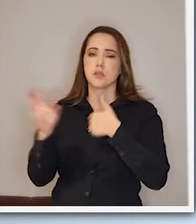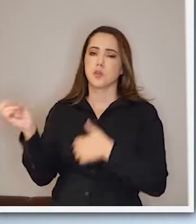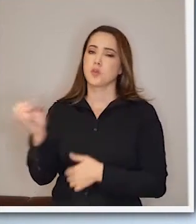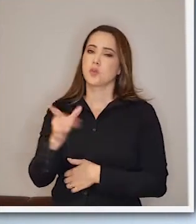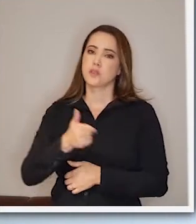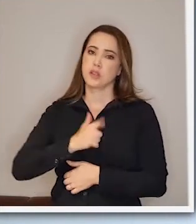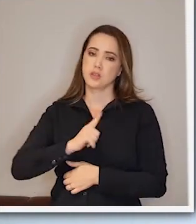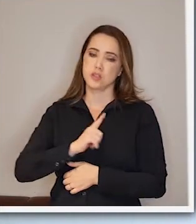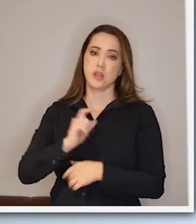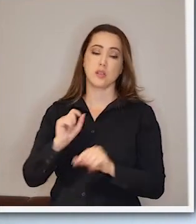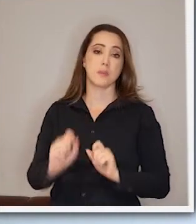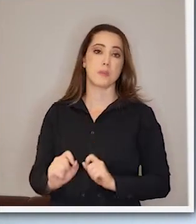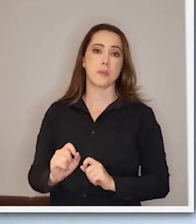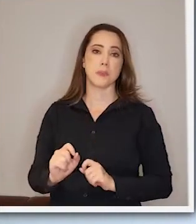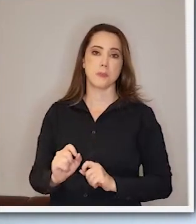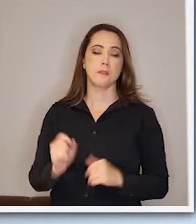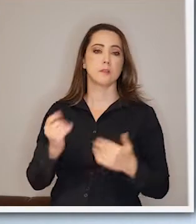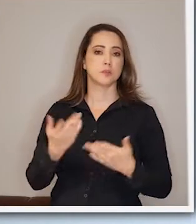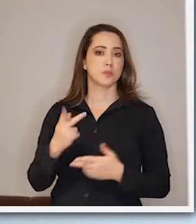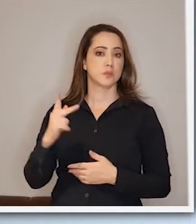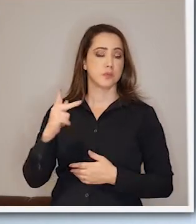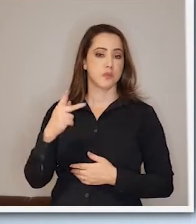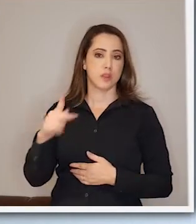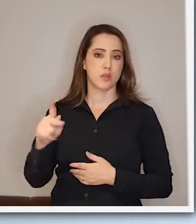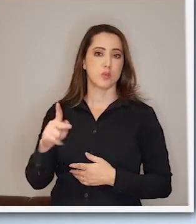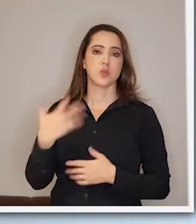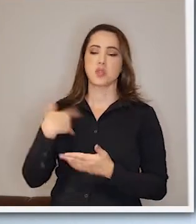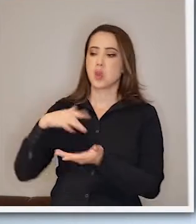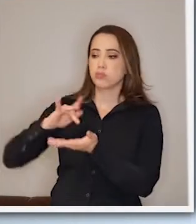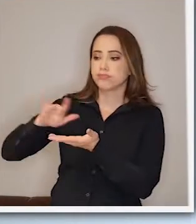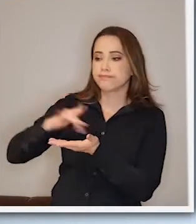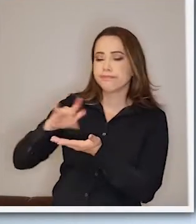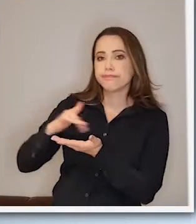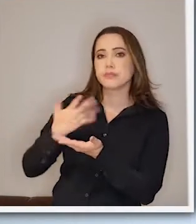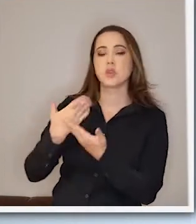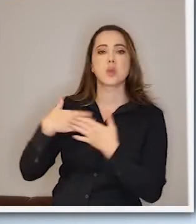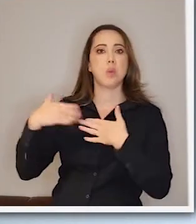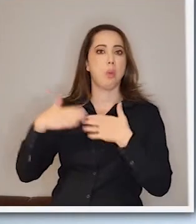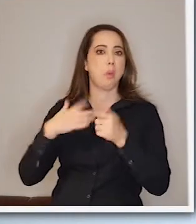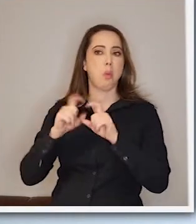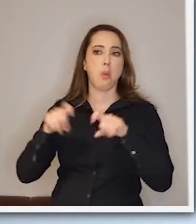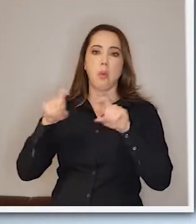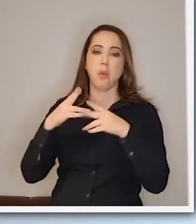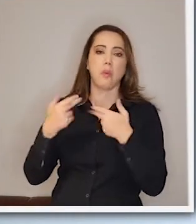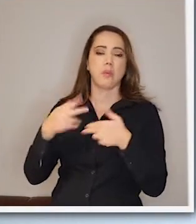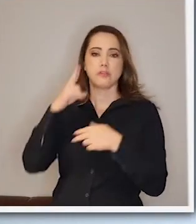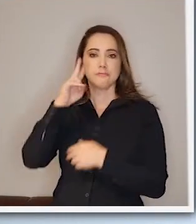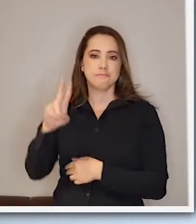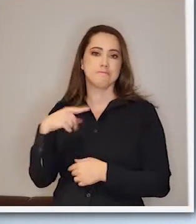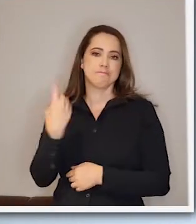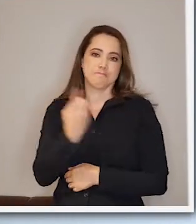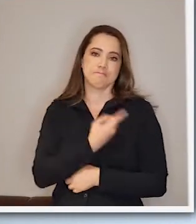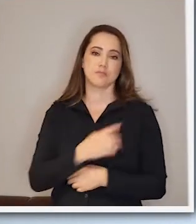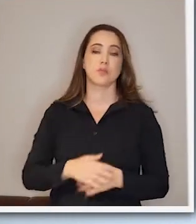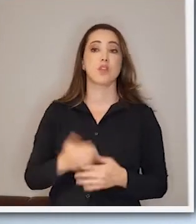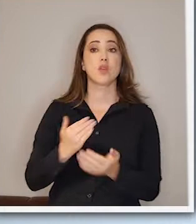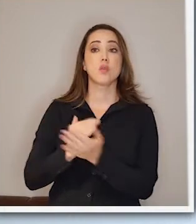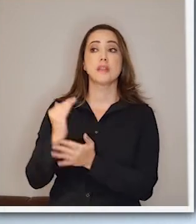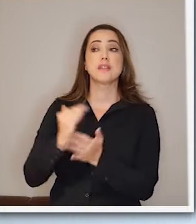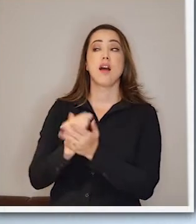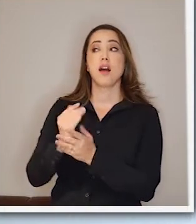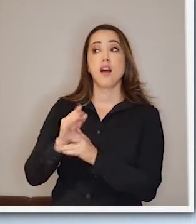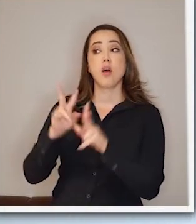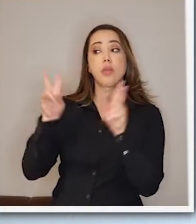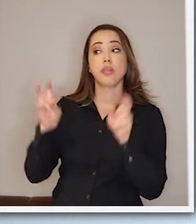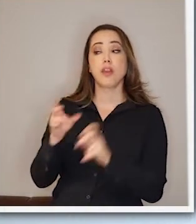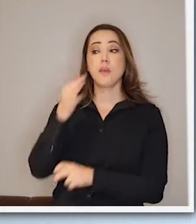novidade no seu computador, no seu smartphone, no seu tablet. Vamos começar perguntando para o Fabiano lá atrás,